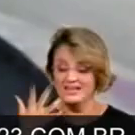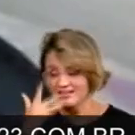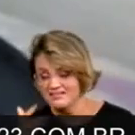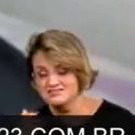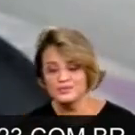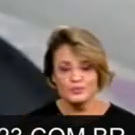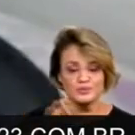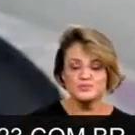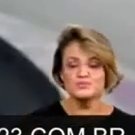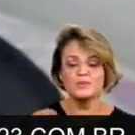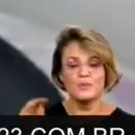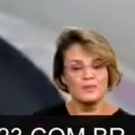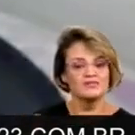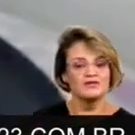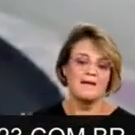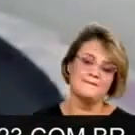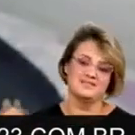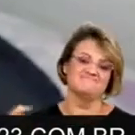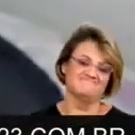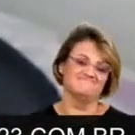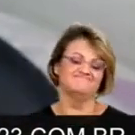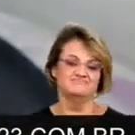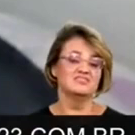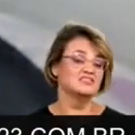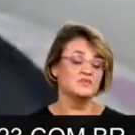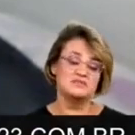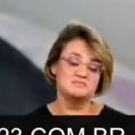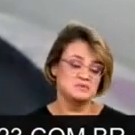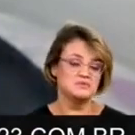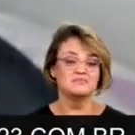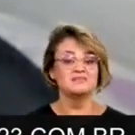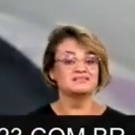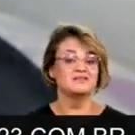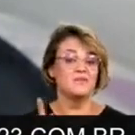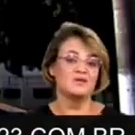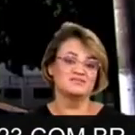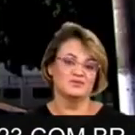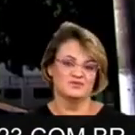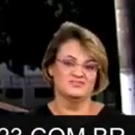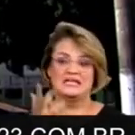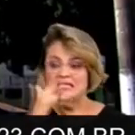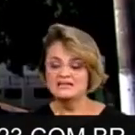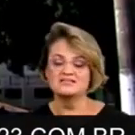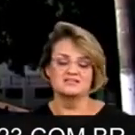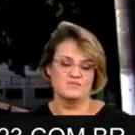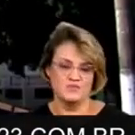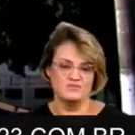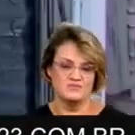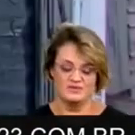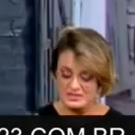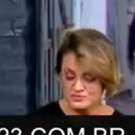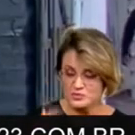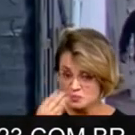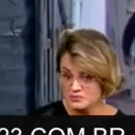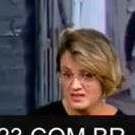outra população com mais idosos vai ser maior, mesmo com o mesmo volume populacional, porque o gasto público